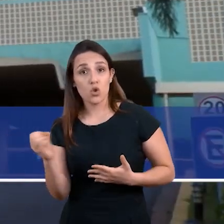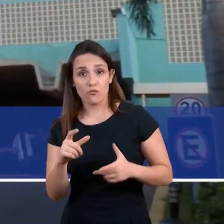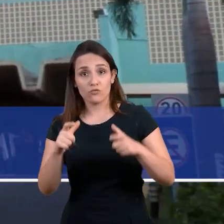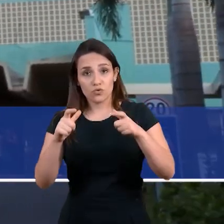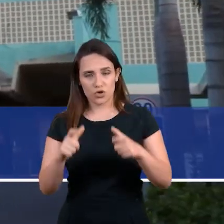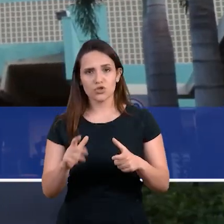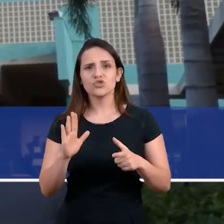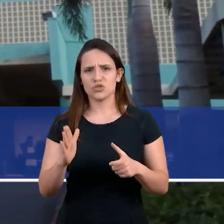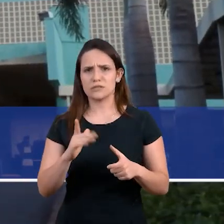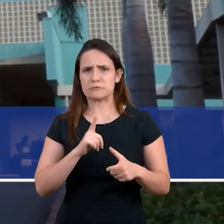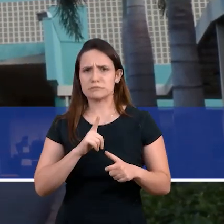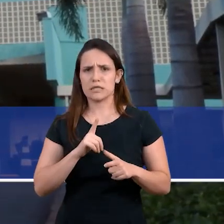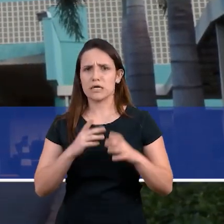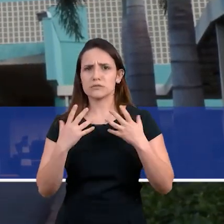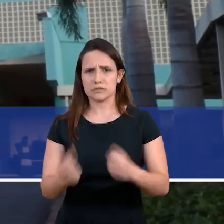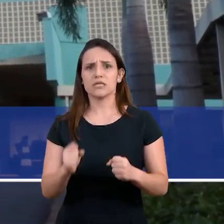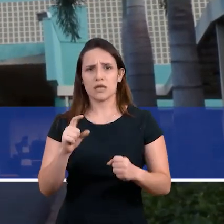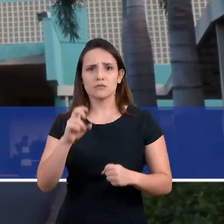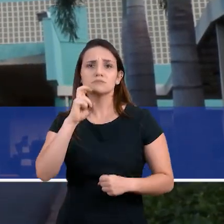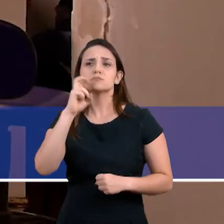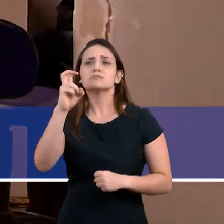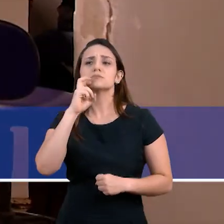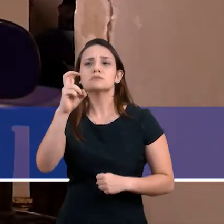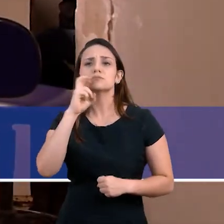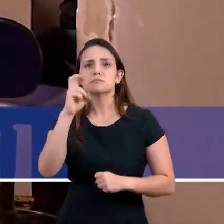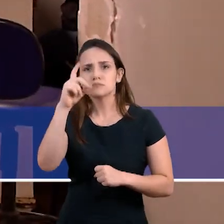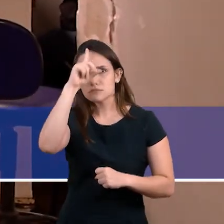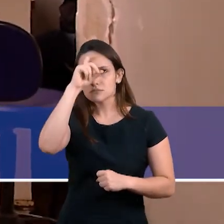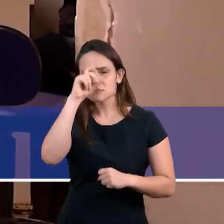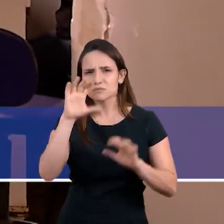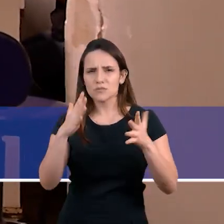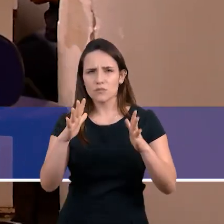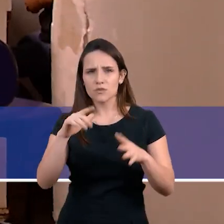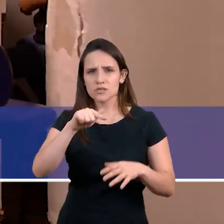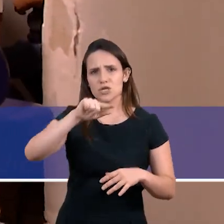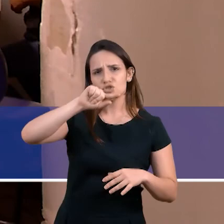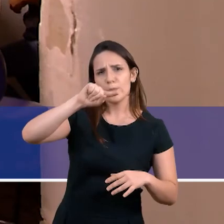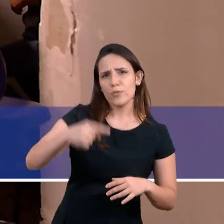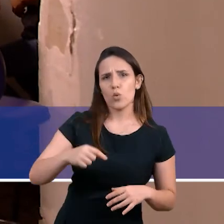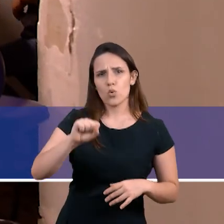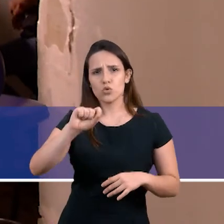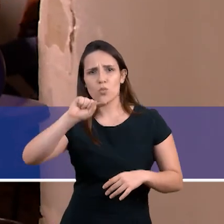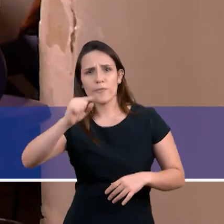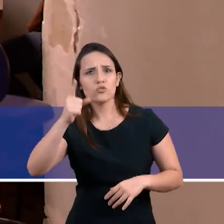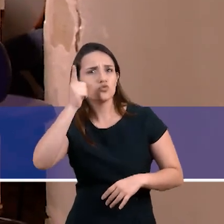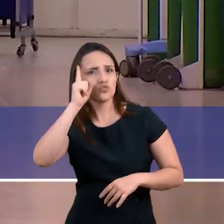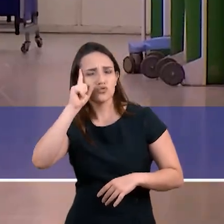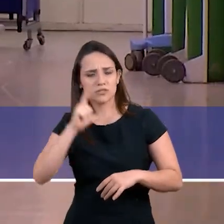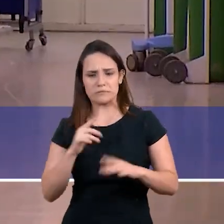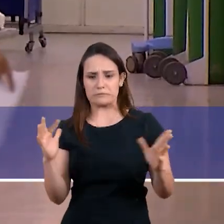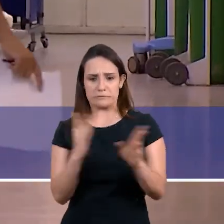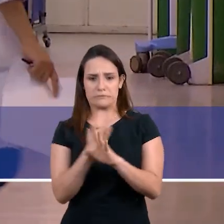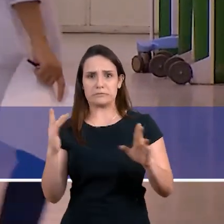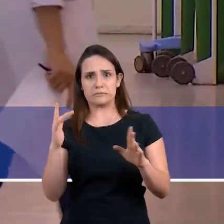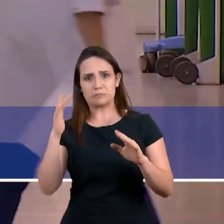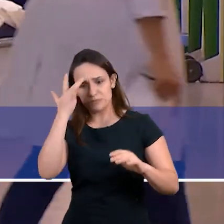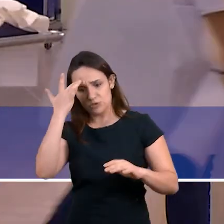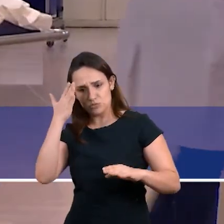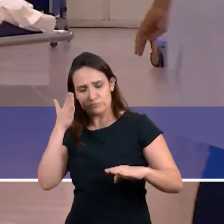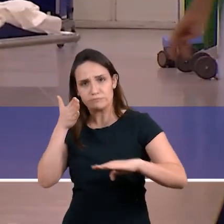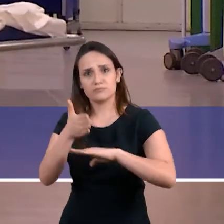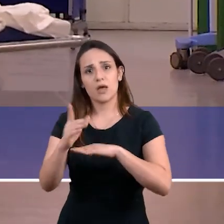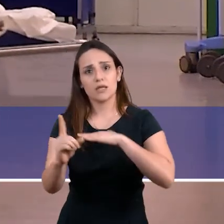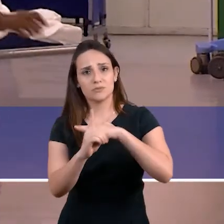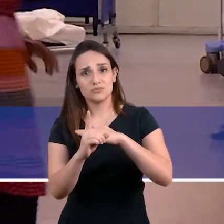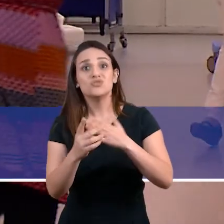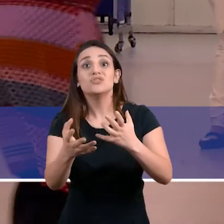novas regras foi a Santa Casa de Campo Grande. Por aqui, circulam entre 7 e 8 mil pessoas todos os dias, sendo que aproximadamente